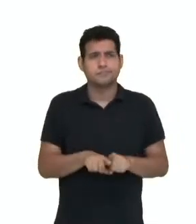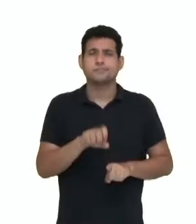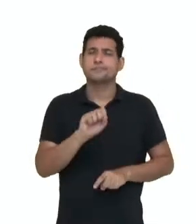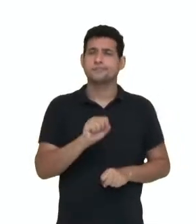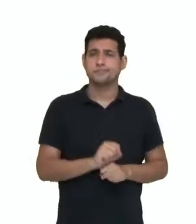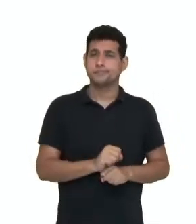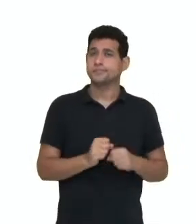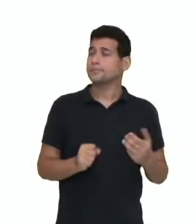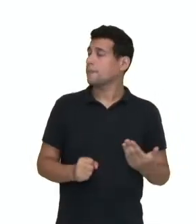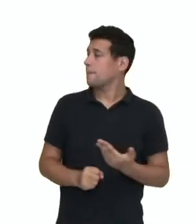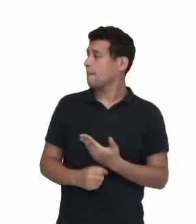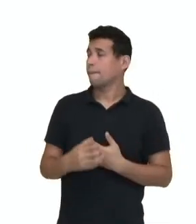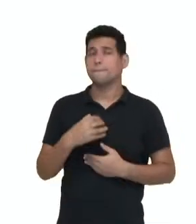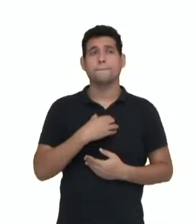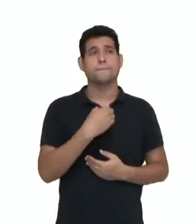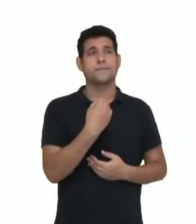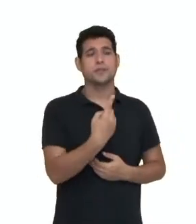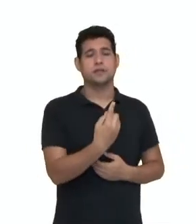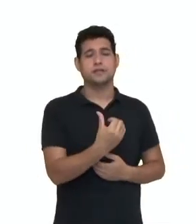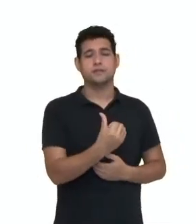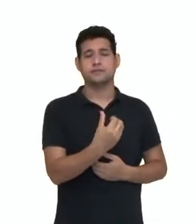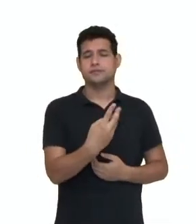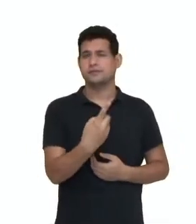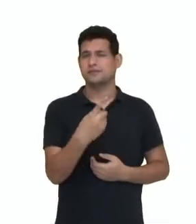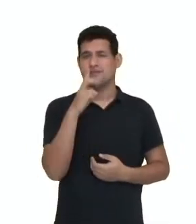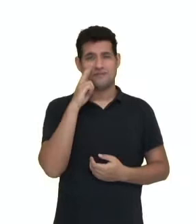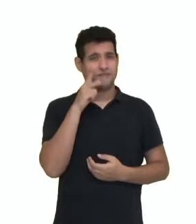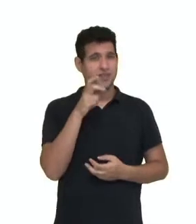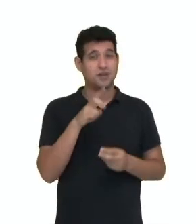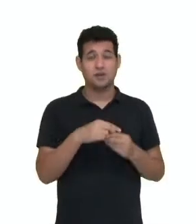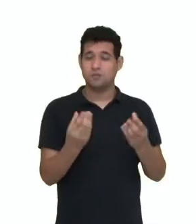em 1631. Veja que tem muitos navios aqui,